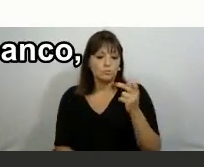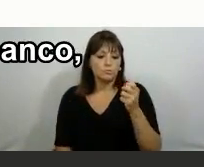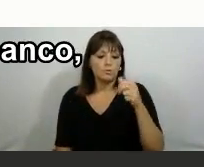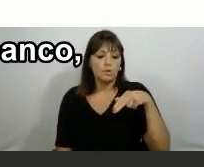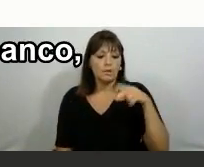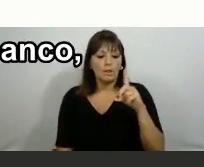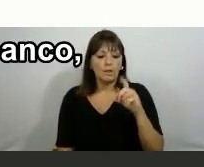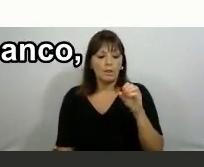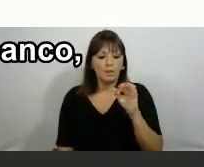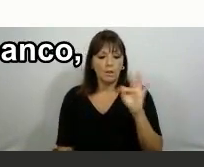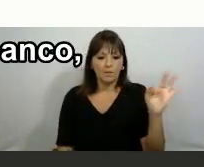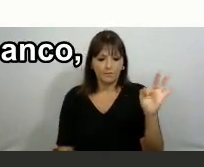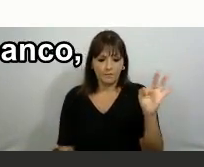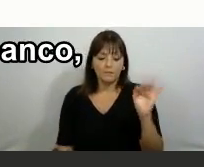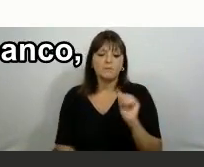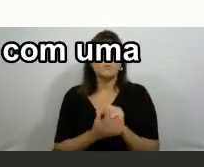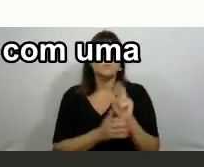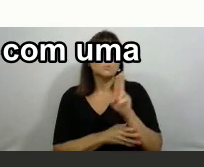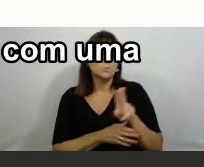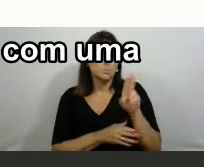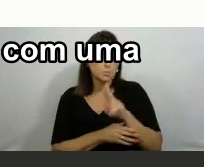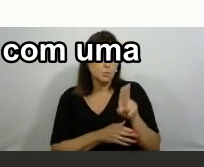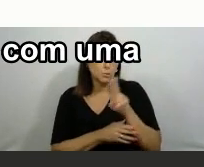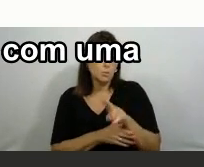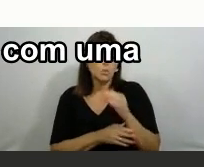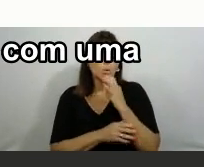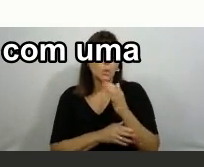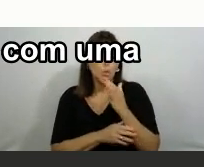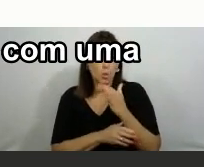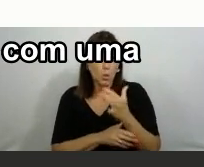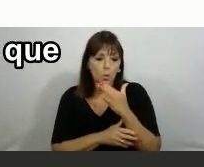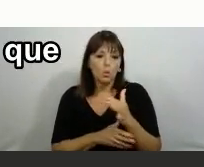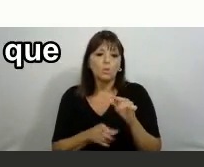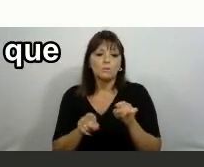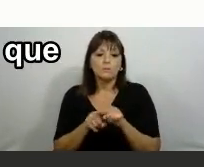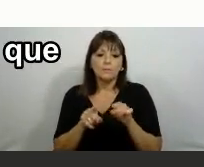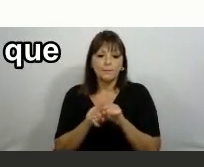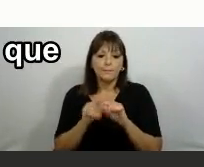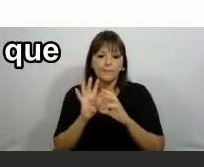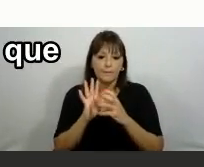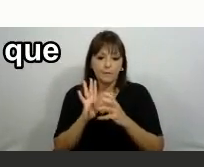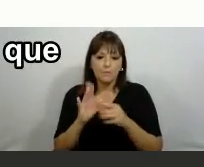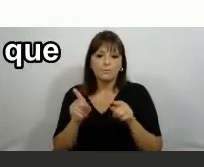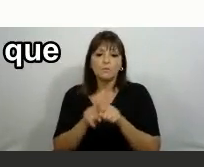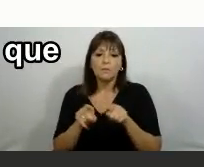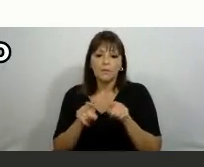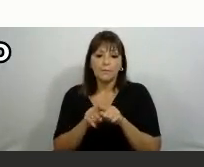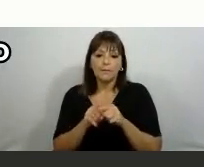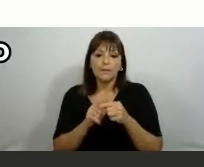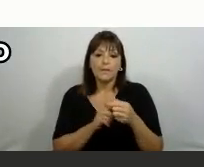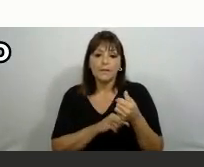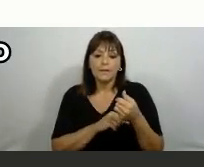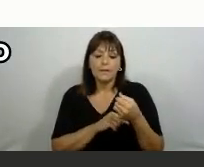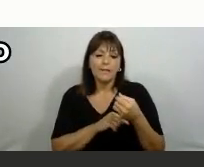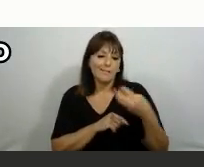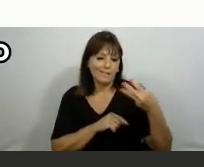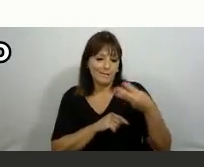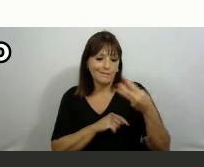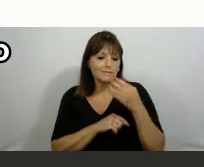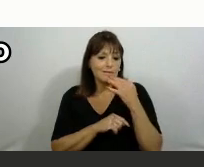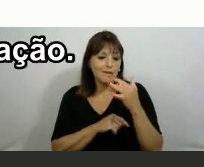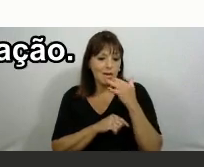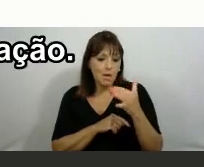gente adotou as cores do banco, a gente também sempre trabalha com uma terceira cor alternativa para que isso não